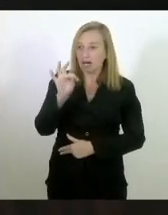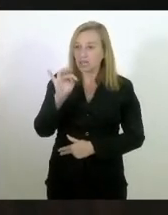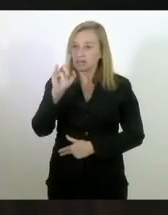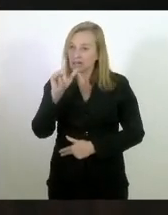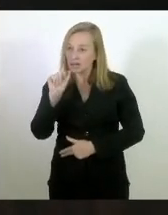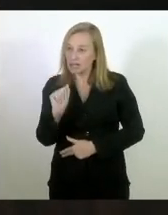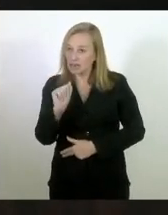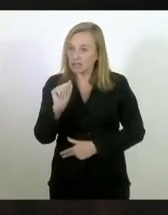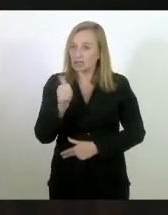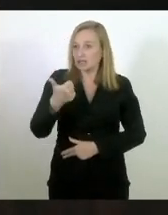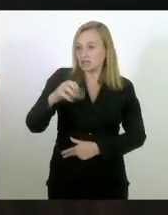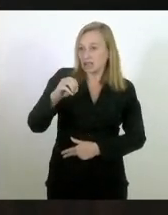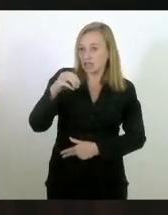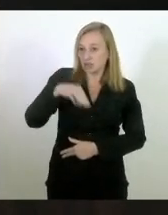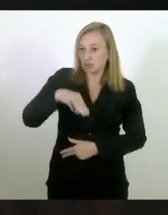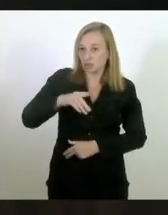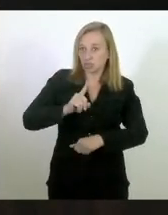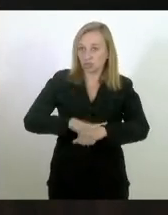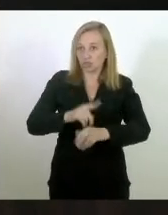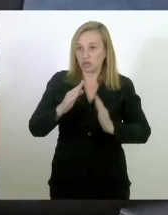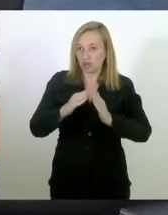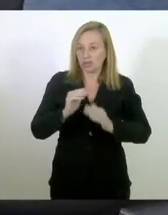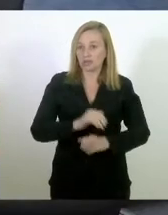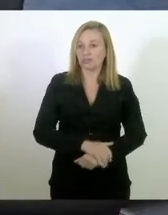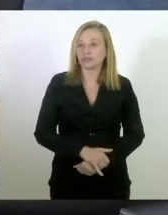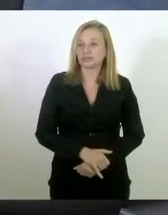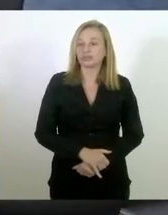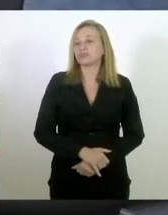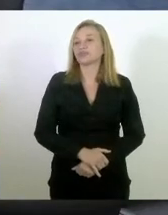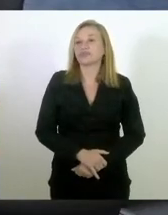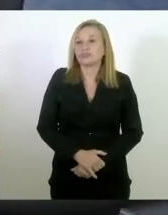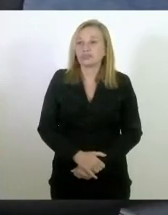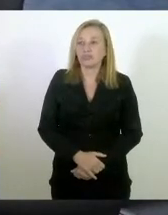vossa excelência' dispõe de dez minutos e